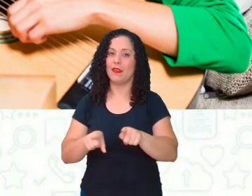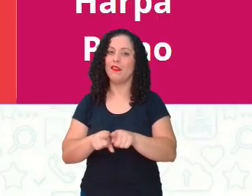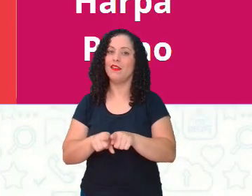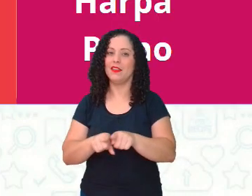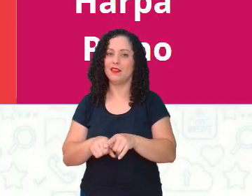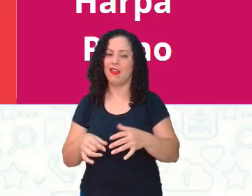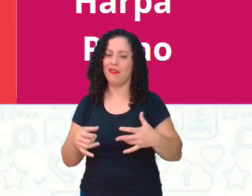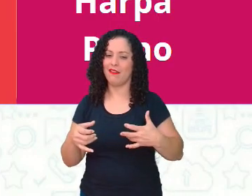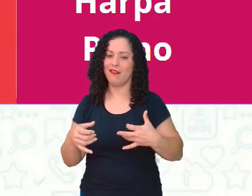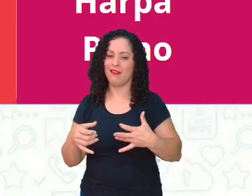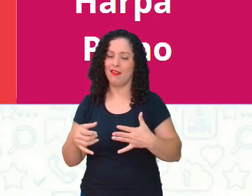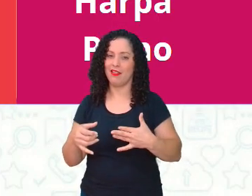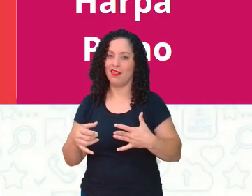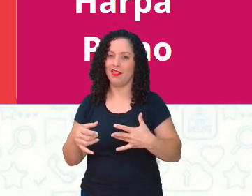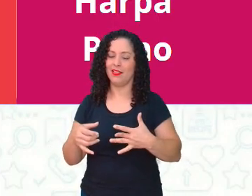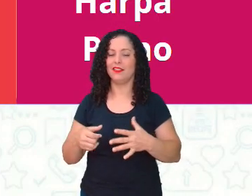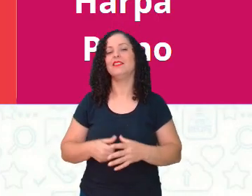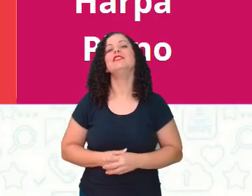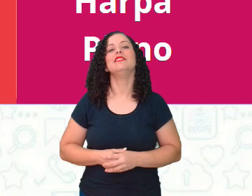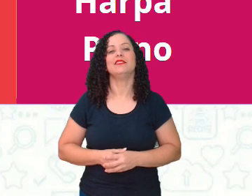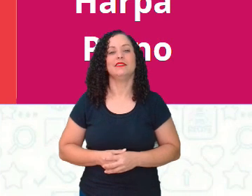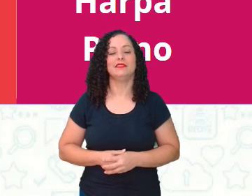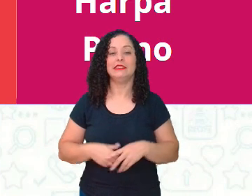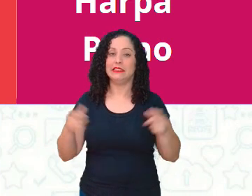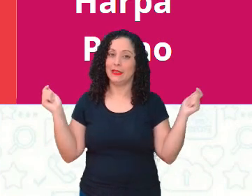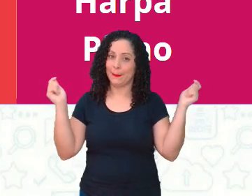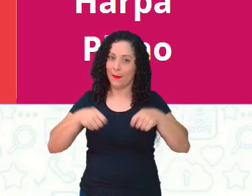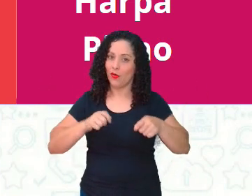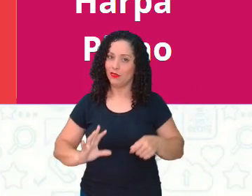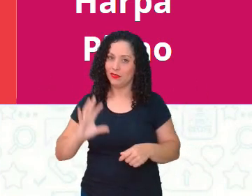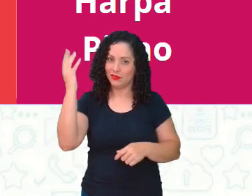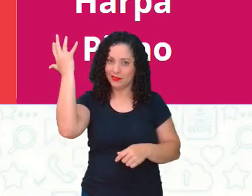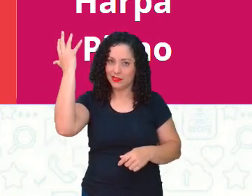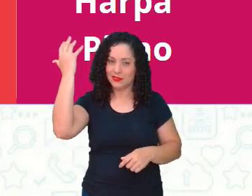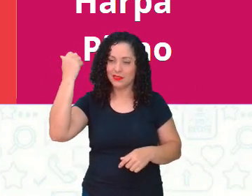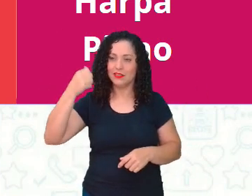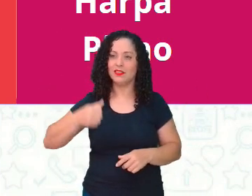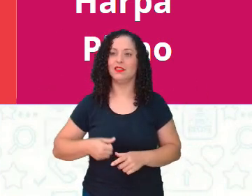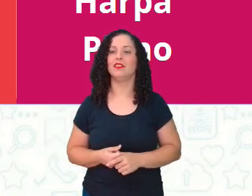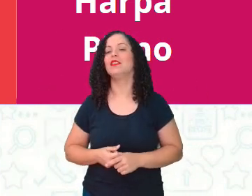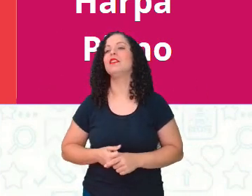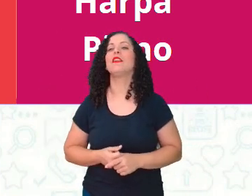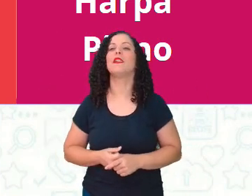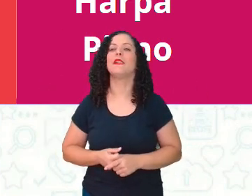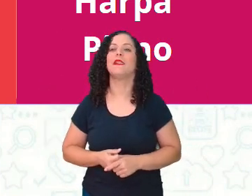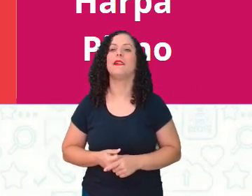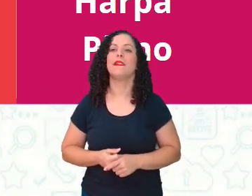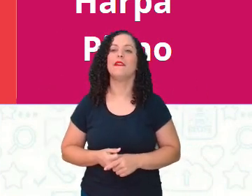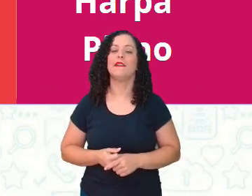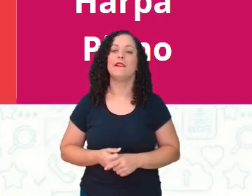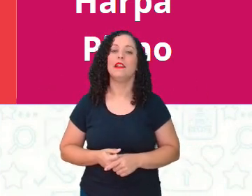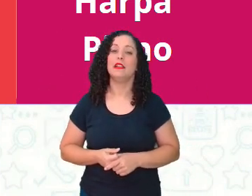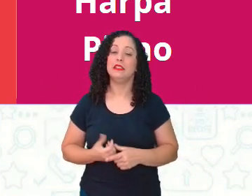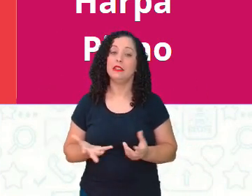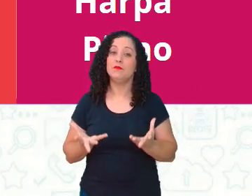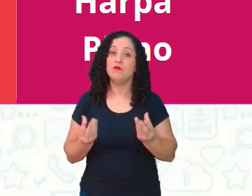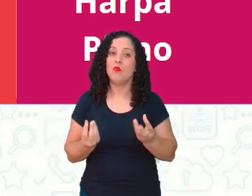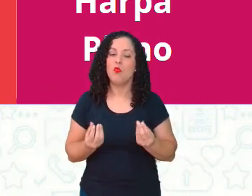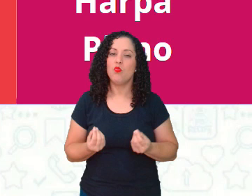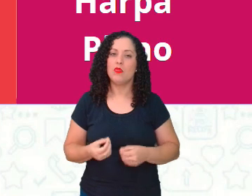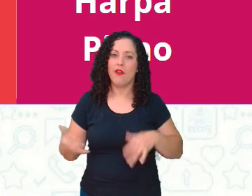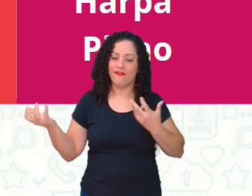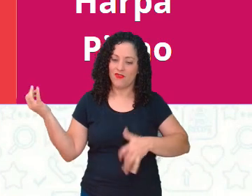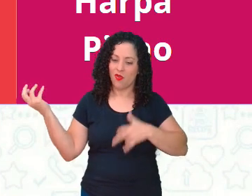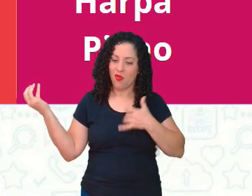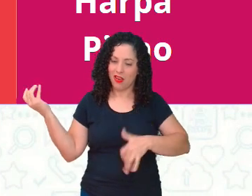muito normal, mas isso pode ocorrer, né? E normalmente os violões eles são muito percutidos. Na música